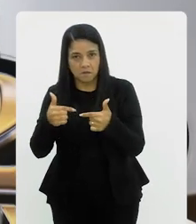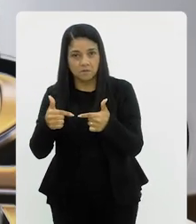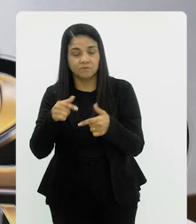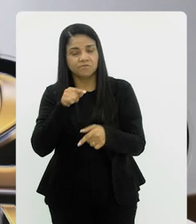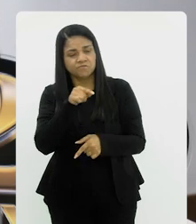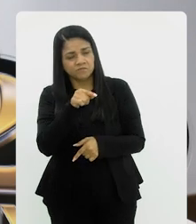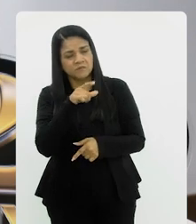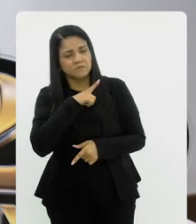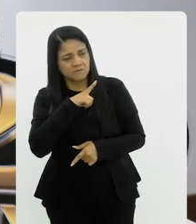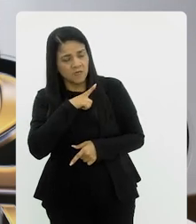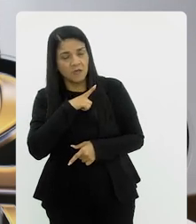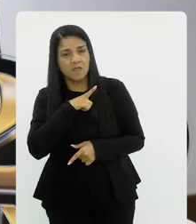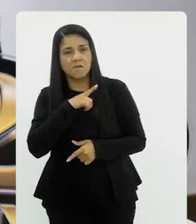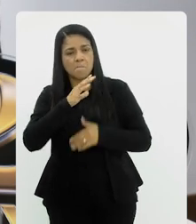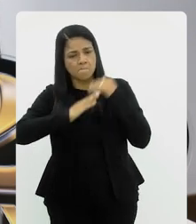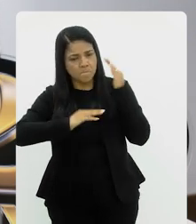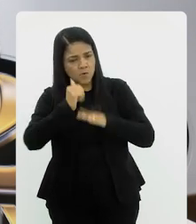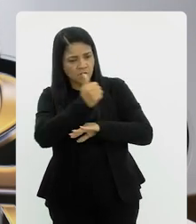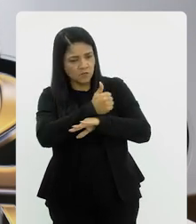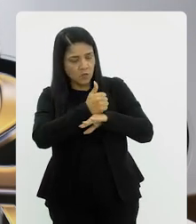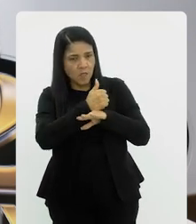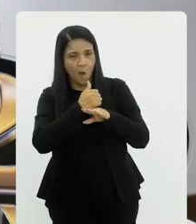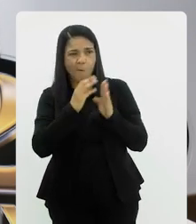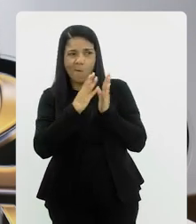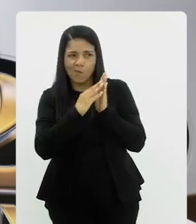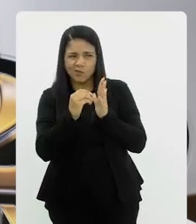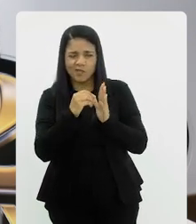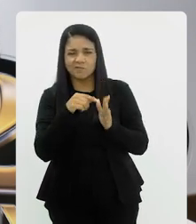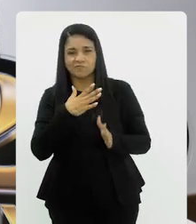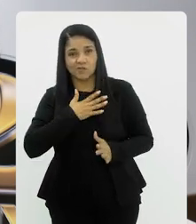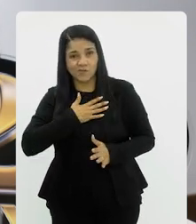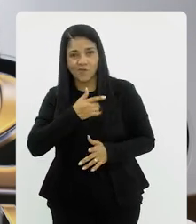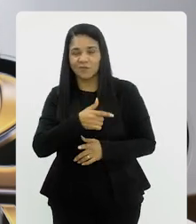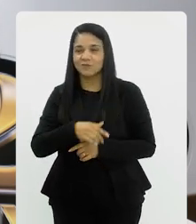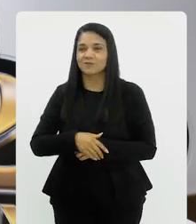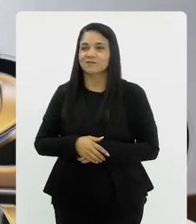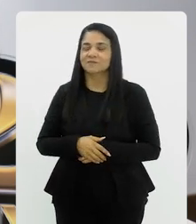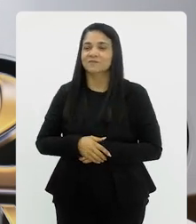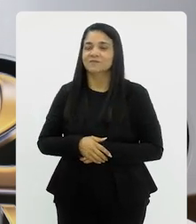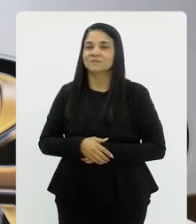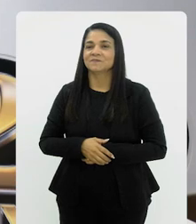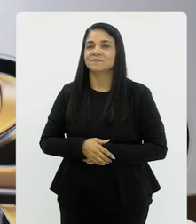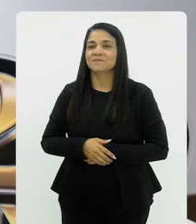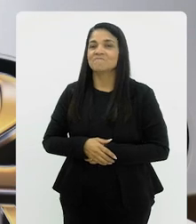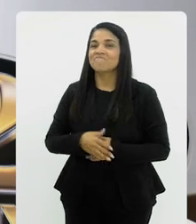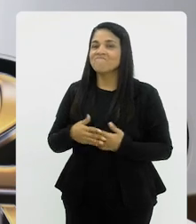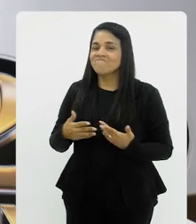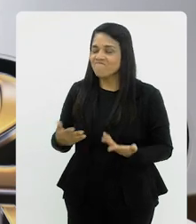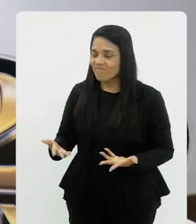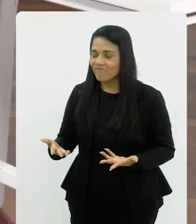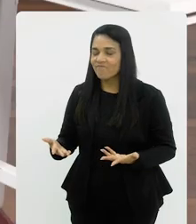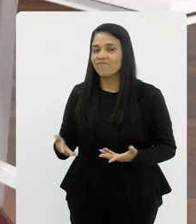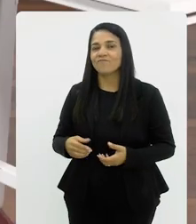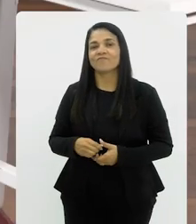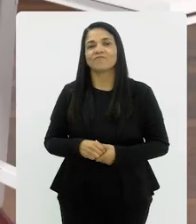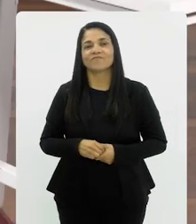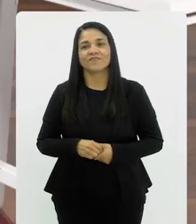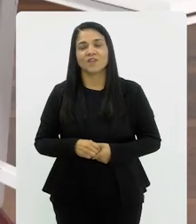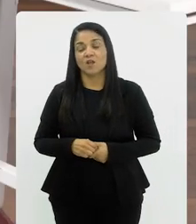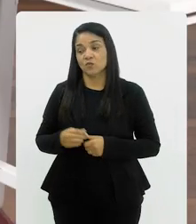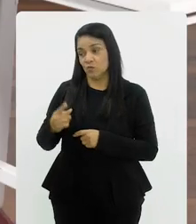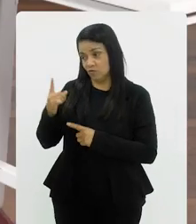Né? Você tem algum profissional que serve de você como exemplo? Fora eu, lógico.